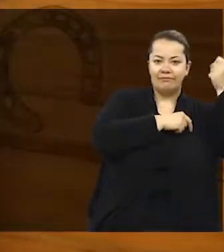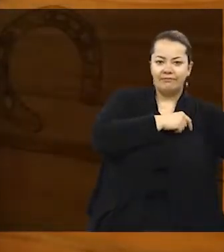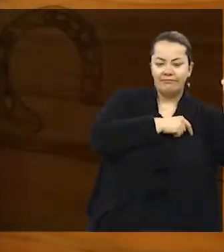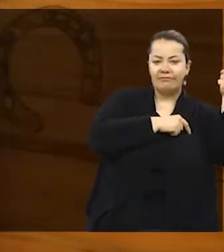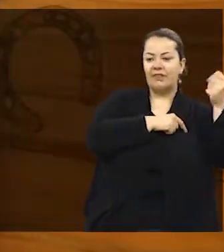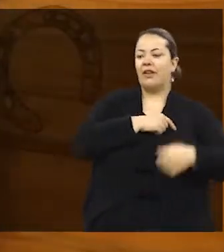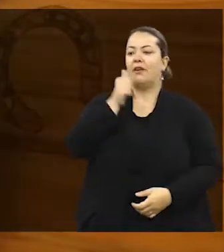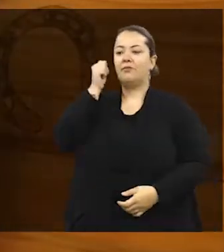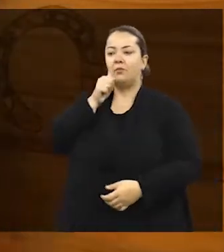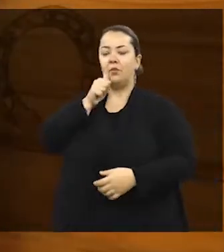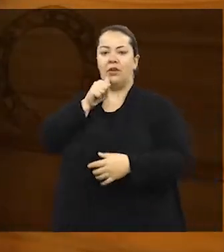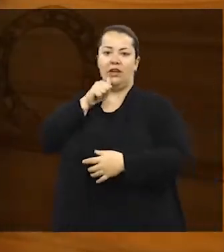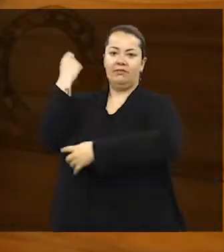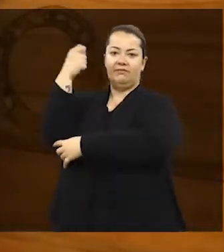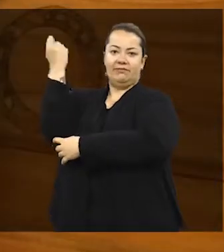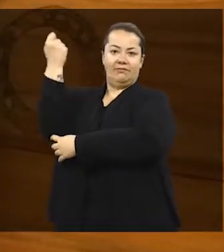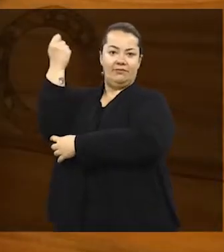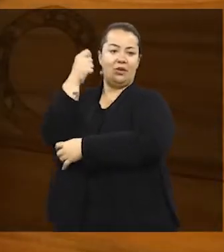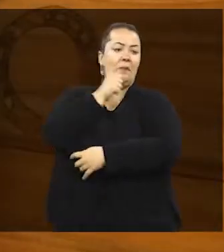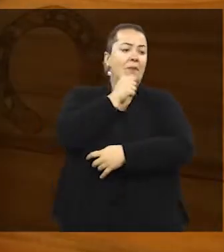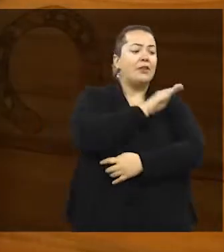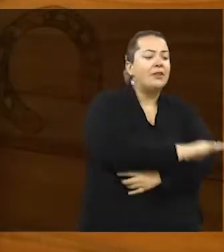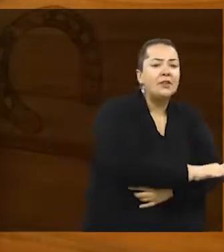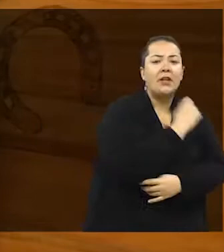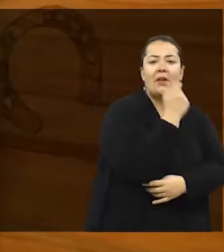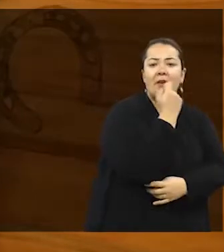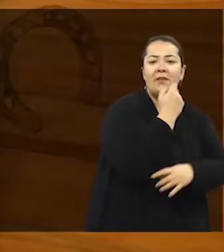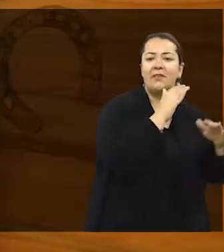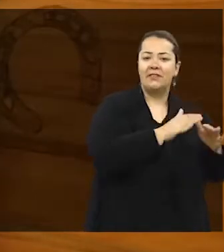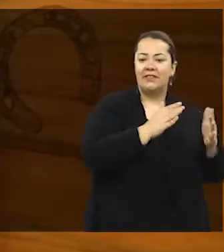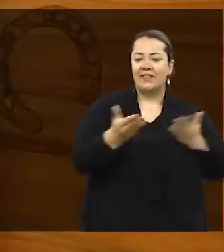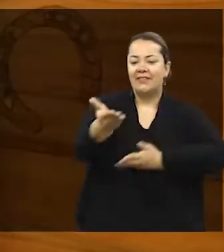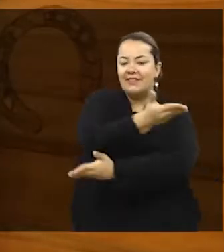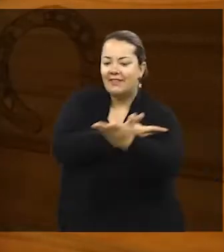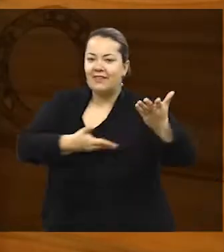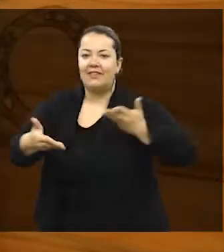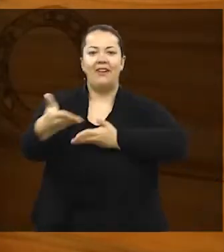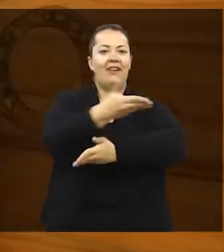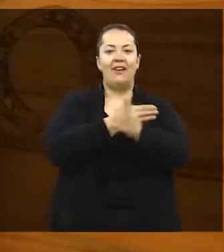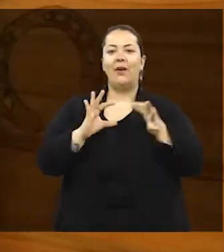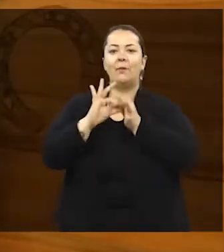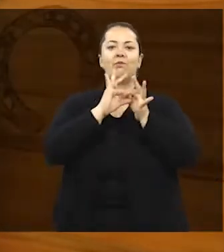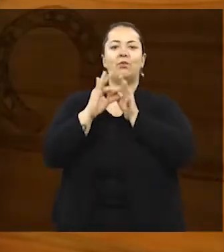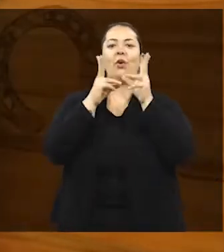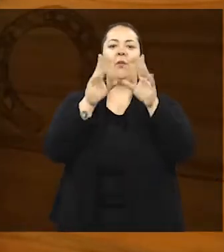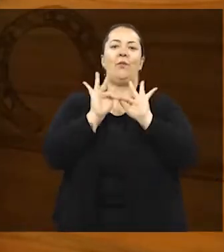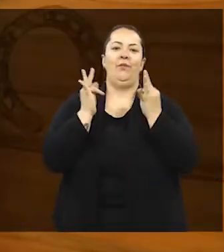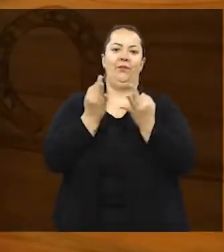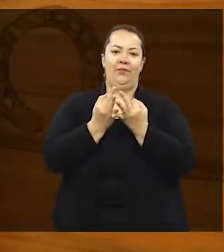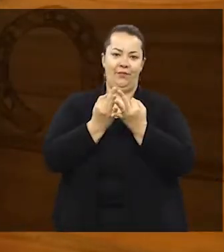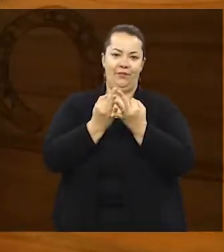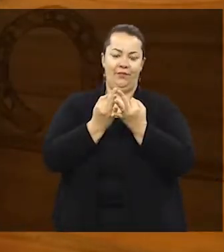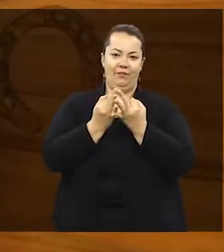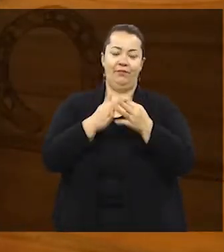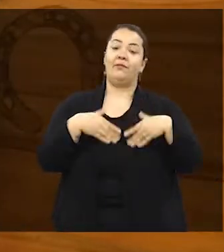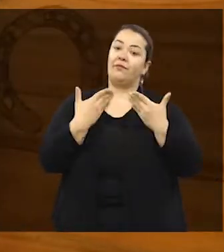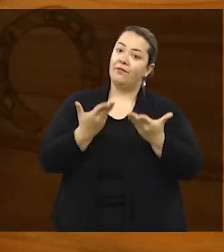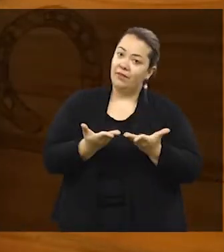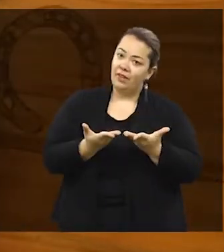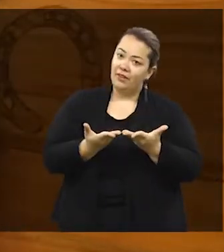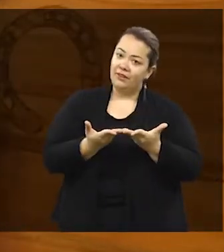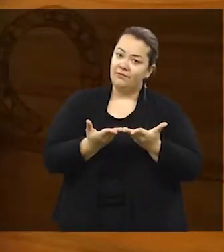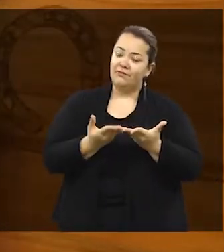outra, unindo patrões e peões, prendas e prendinhas, todos juntos, irmanados em uma só